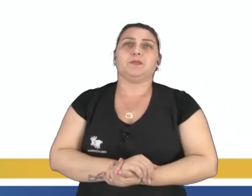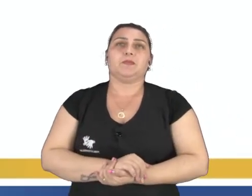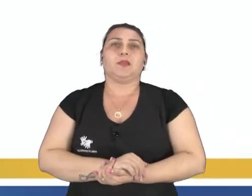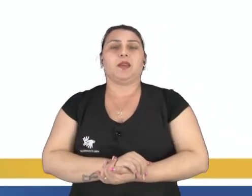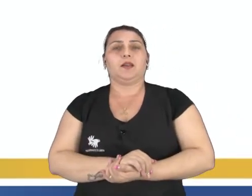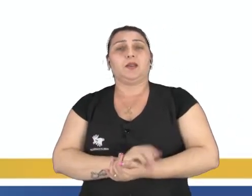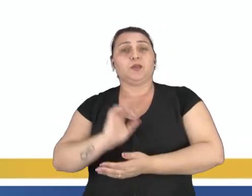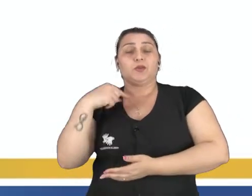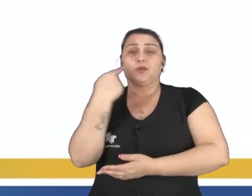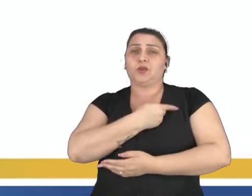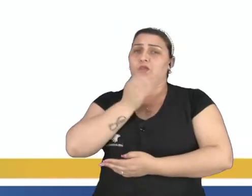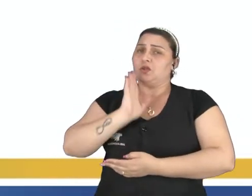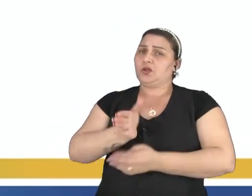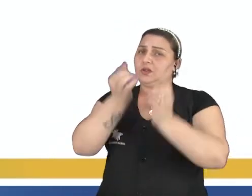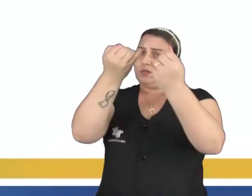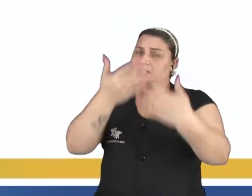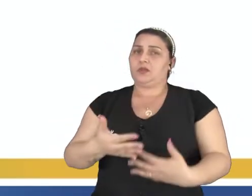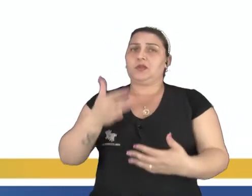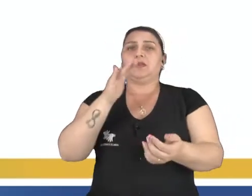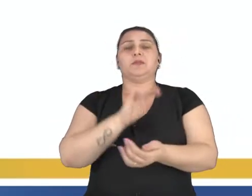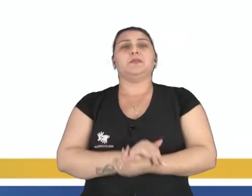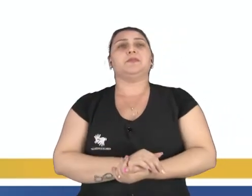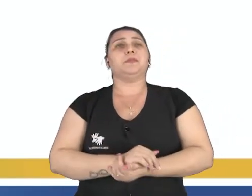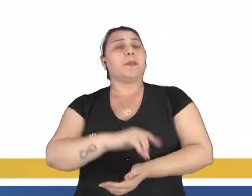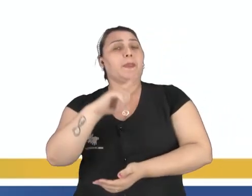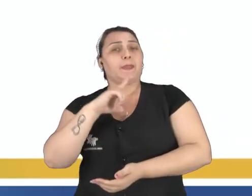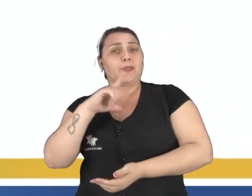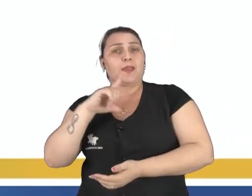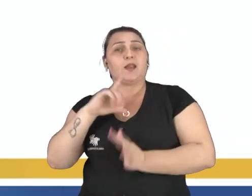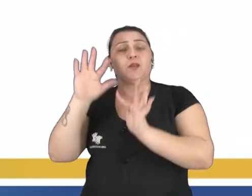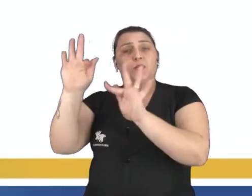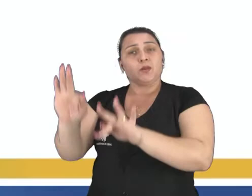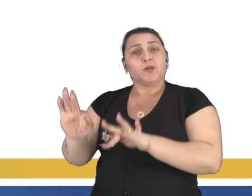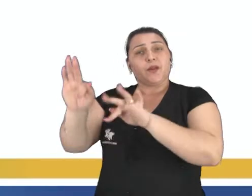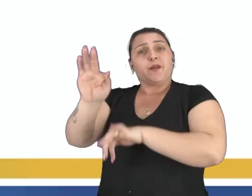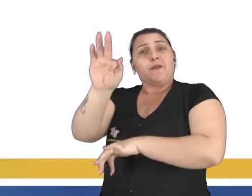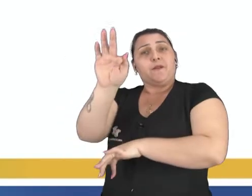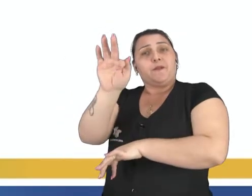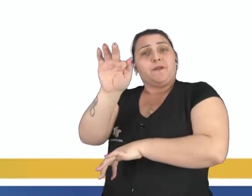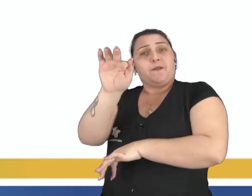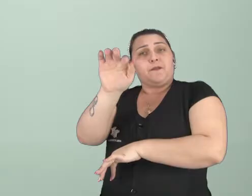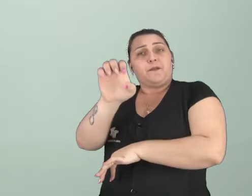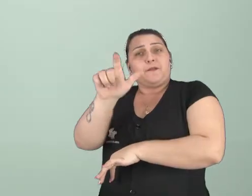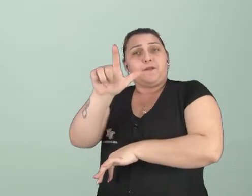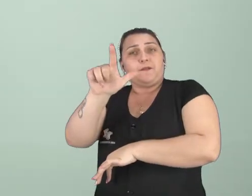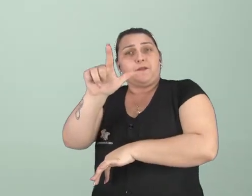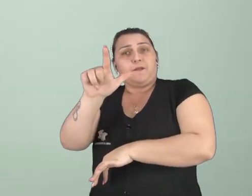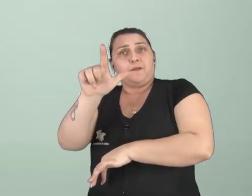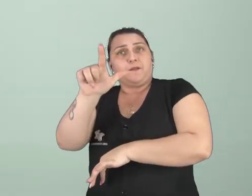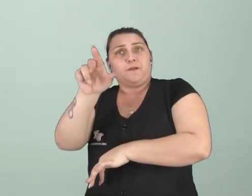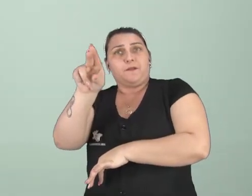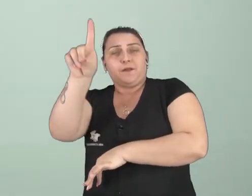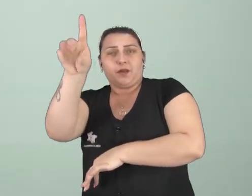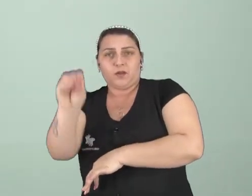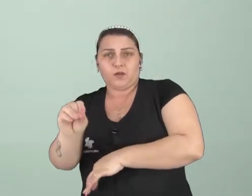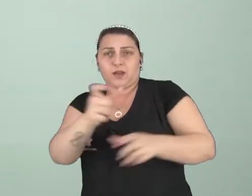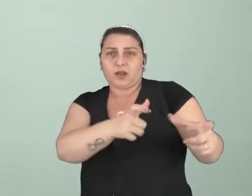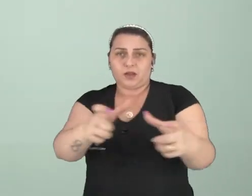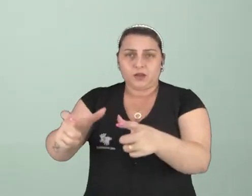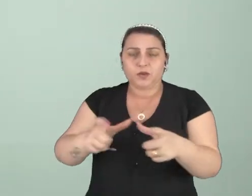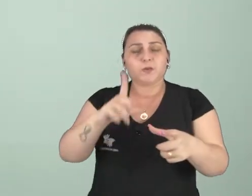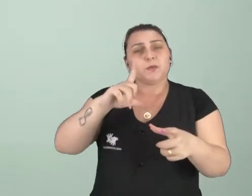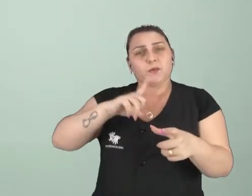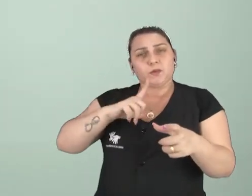que inclusive a gente já abordou um pouco. Existiam os feudos, certo? Em cada localidade existia